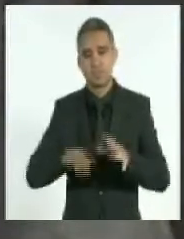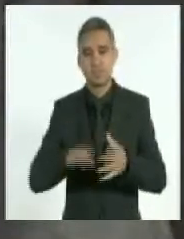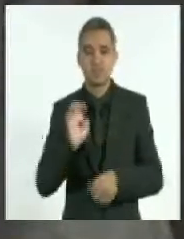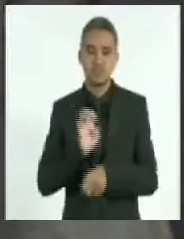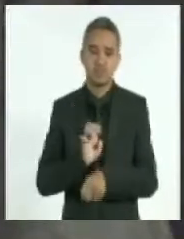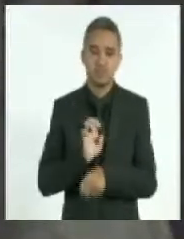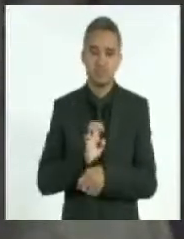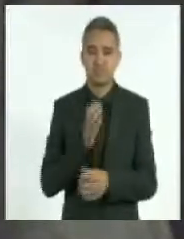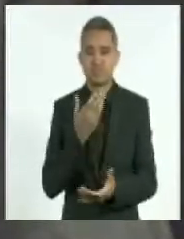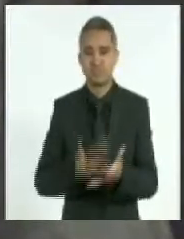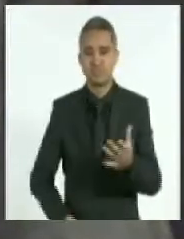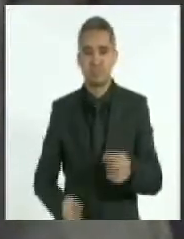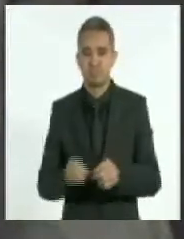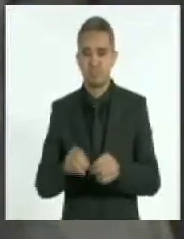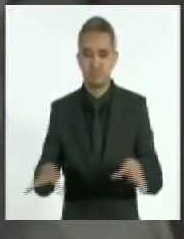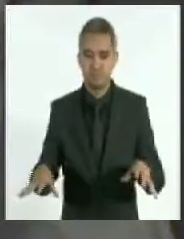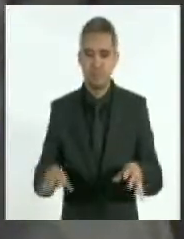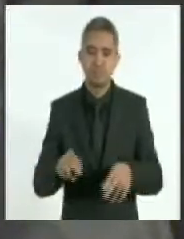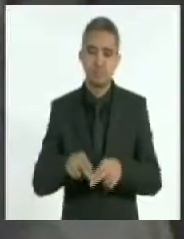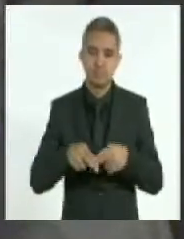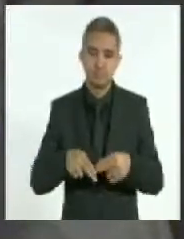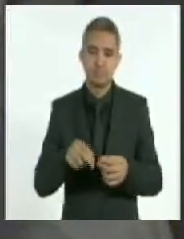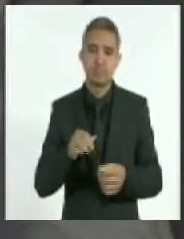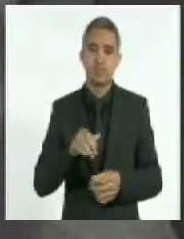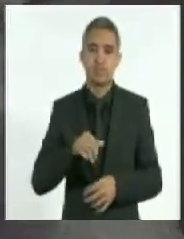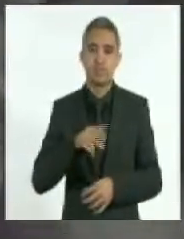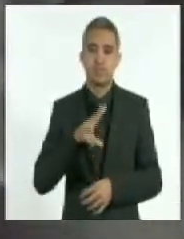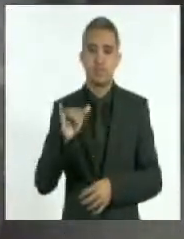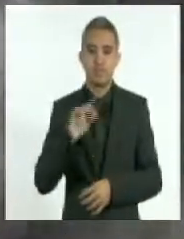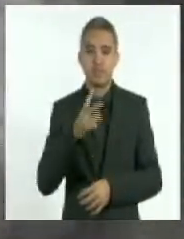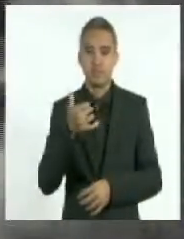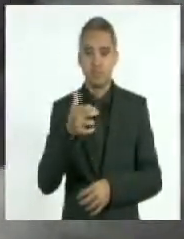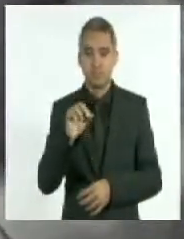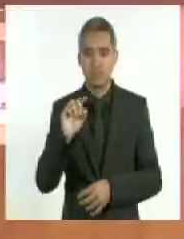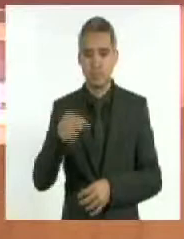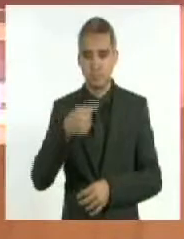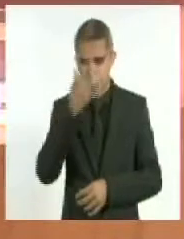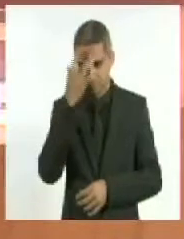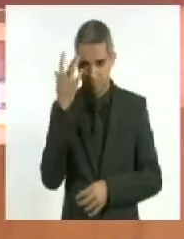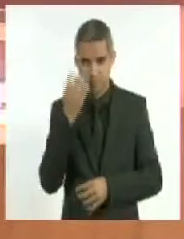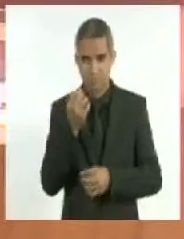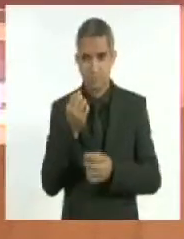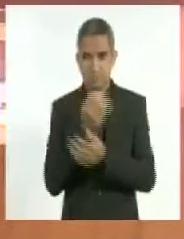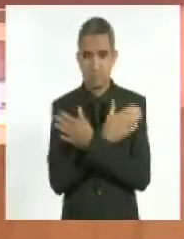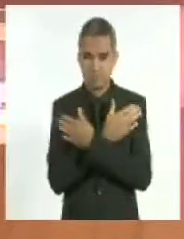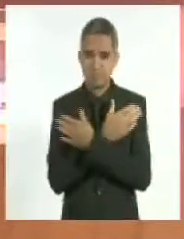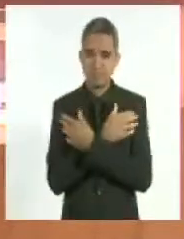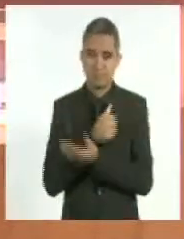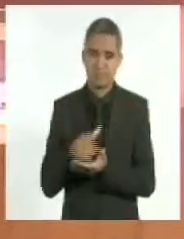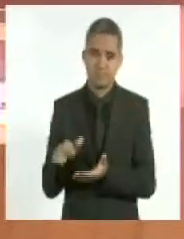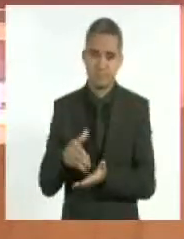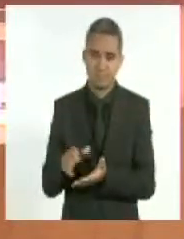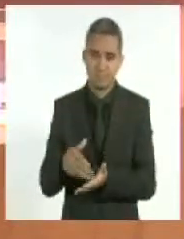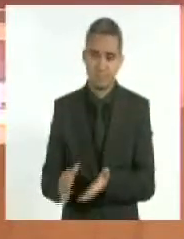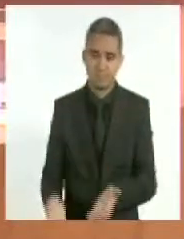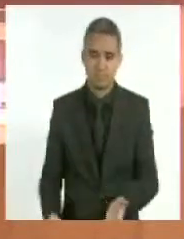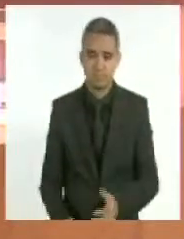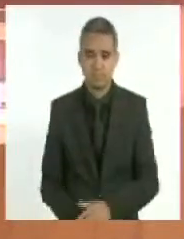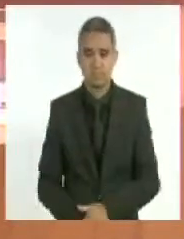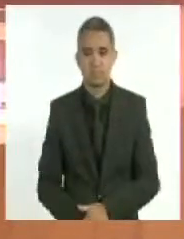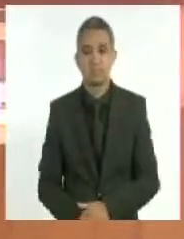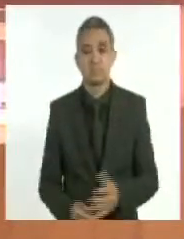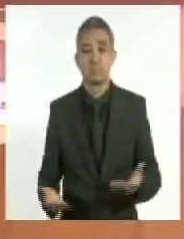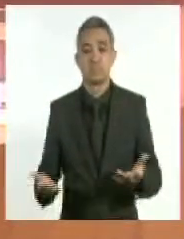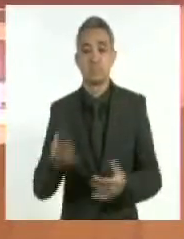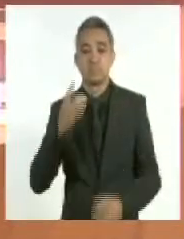municípios e desempregando praticamente 10 mil pessoas. Agradeço ao deputado Glauber. Deputado Rogério Cafeteira.